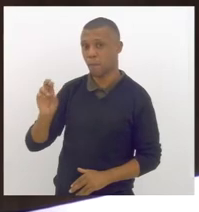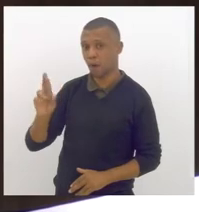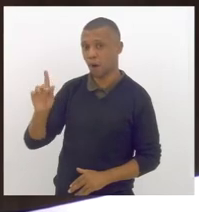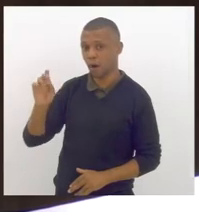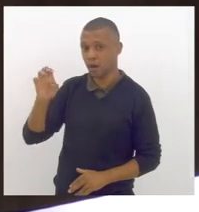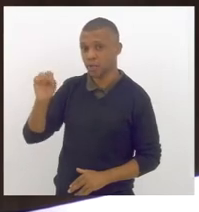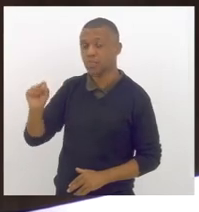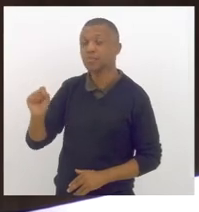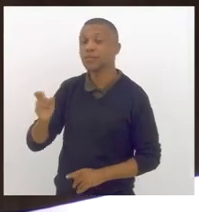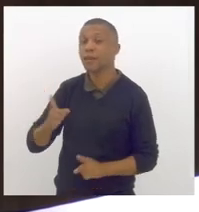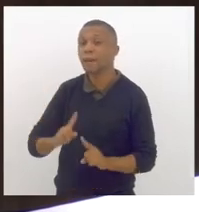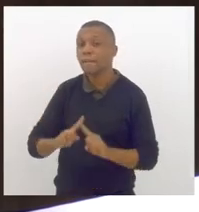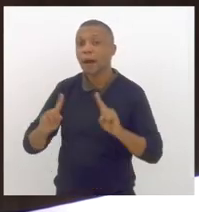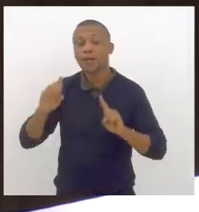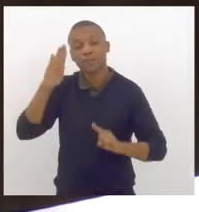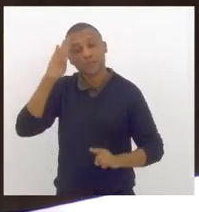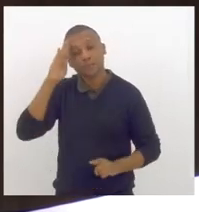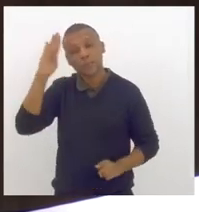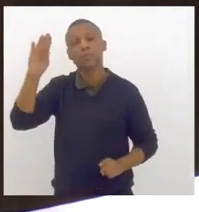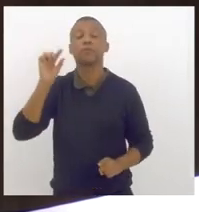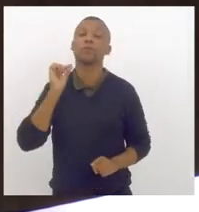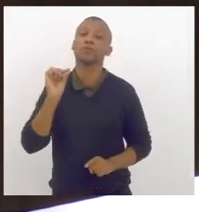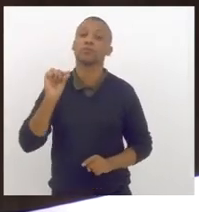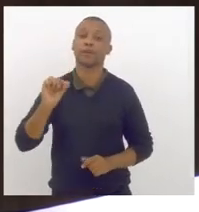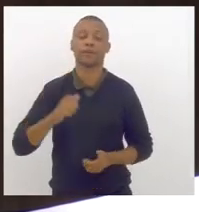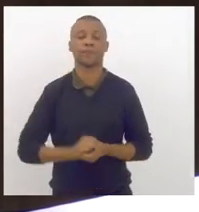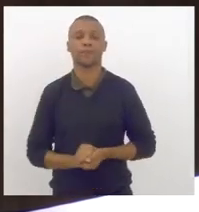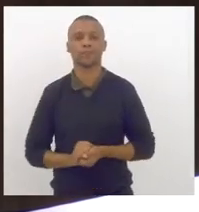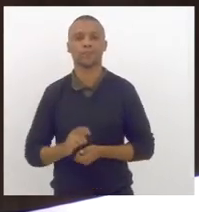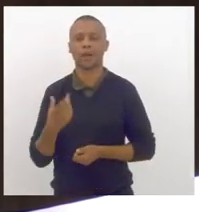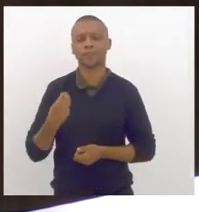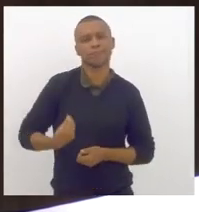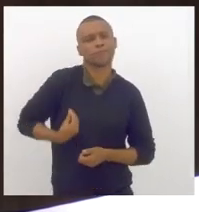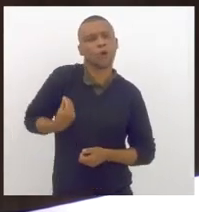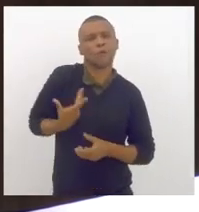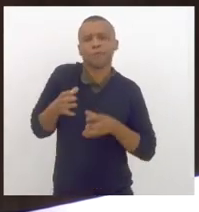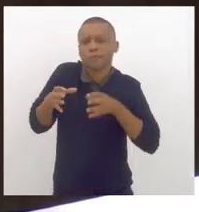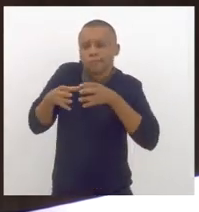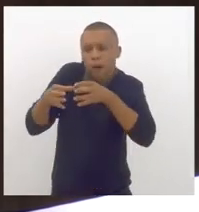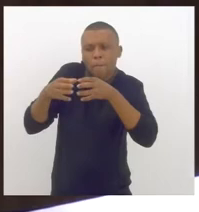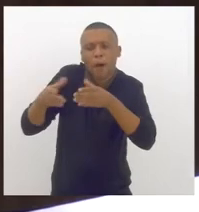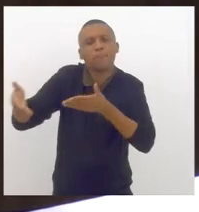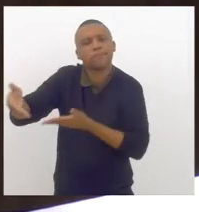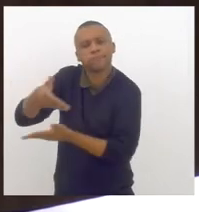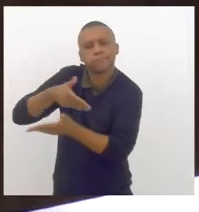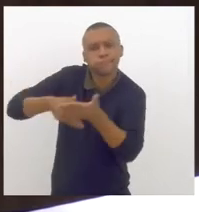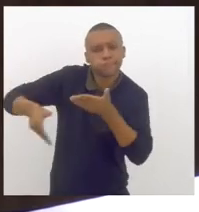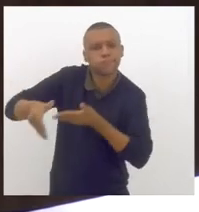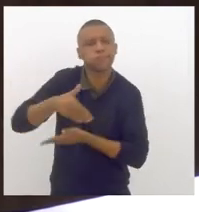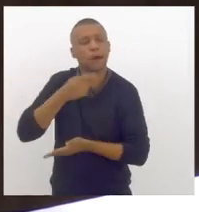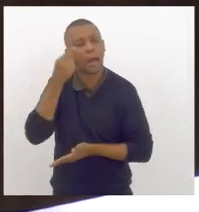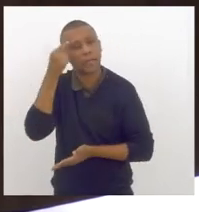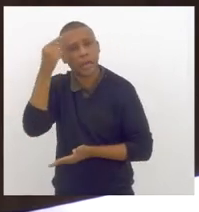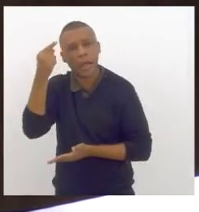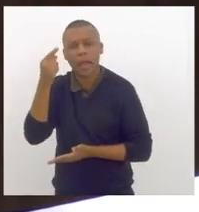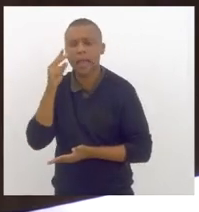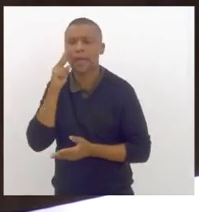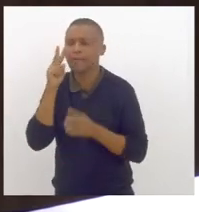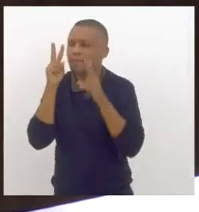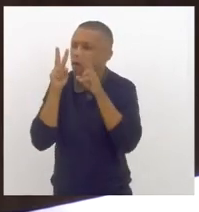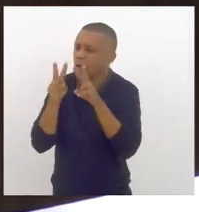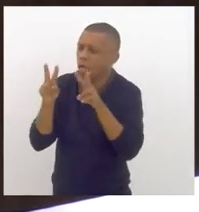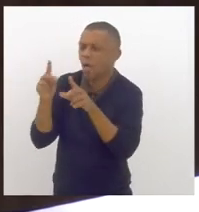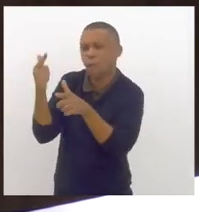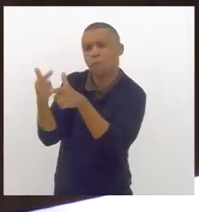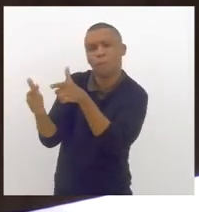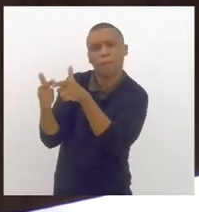é o fato de conviver o dia a dia, a ideia, ver o problema, ver as dificuldades.